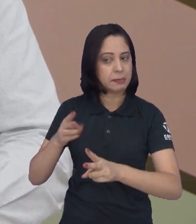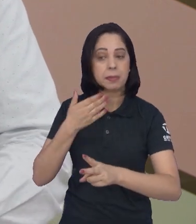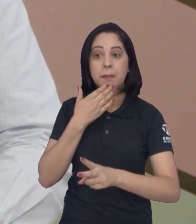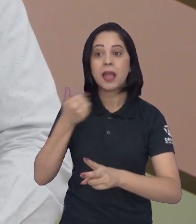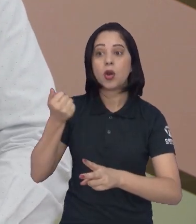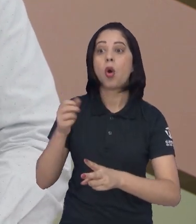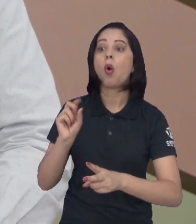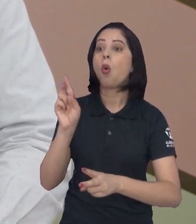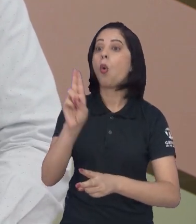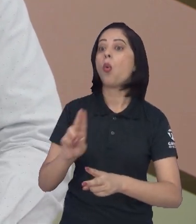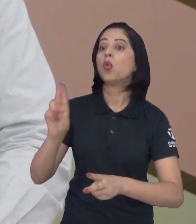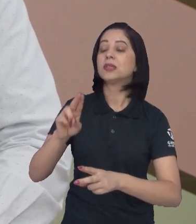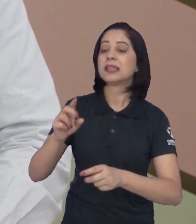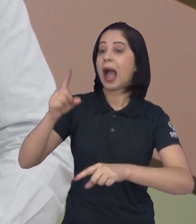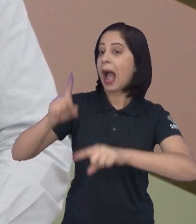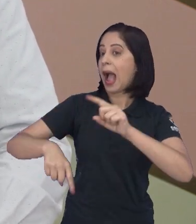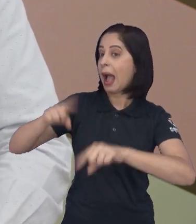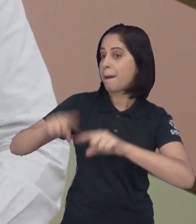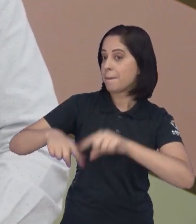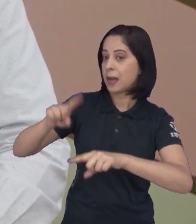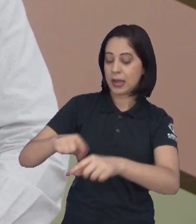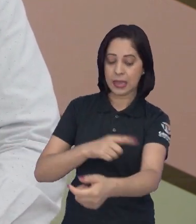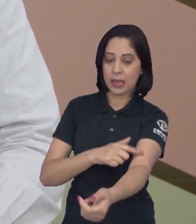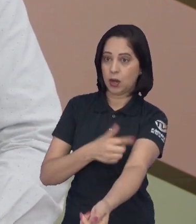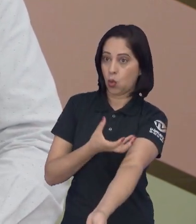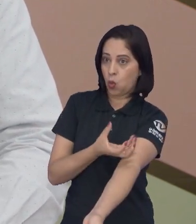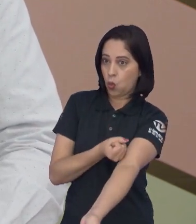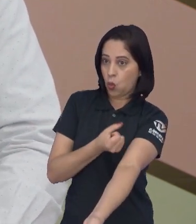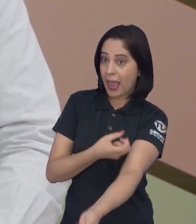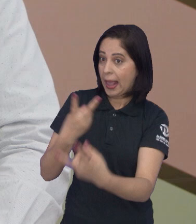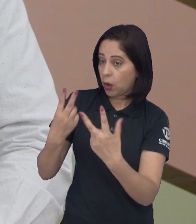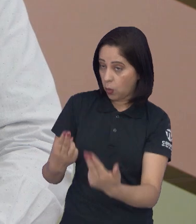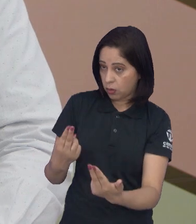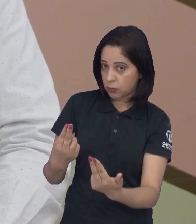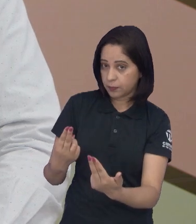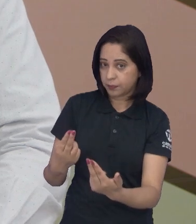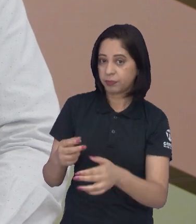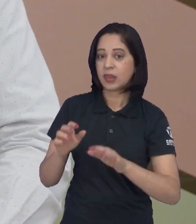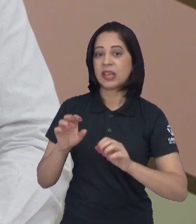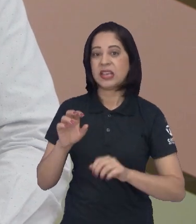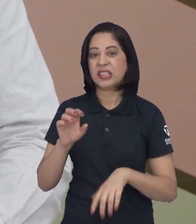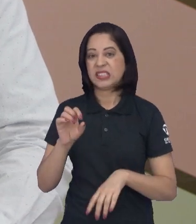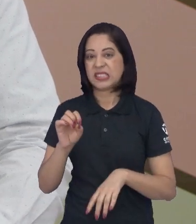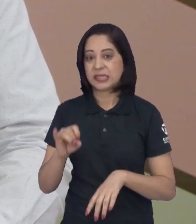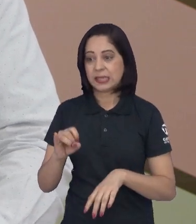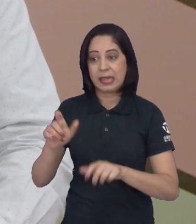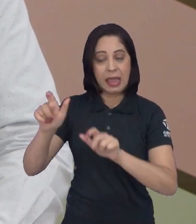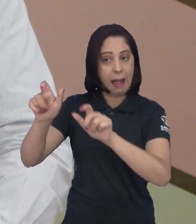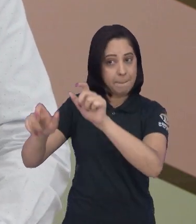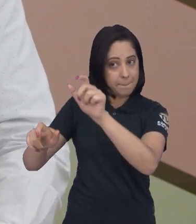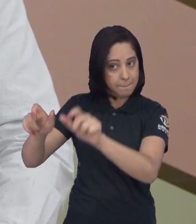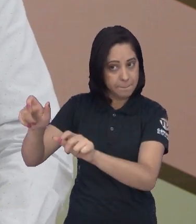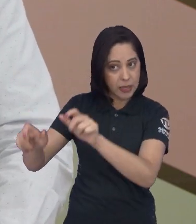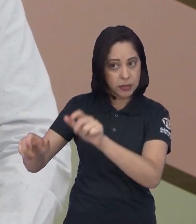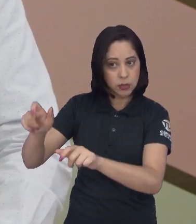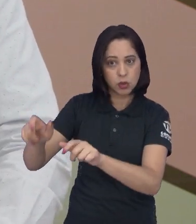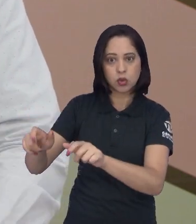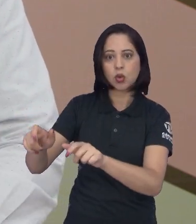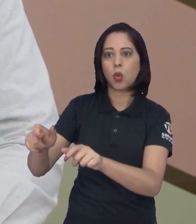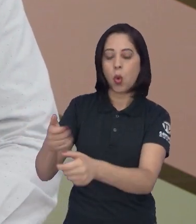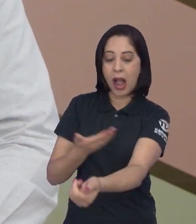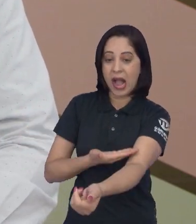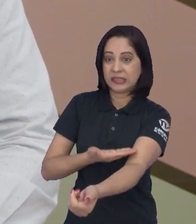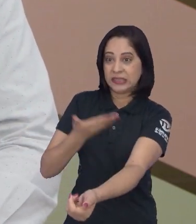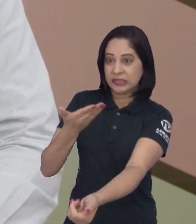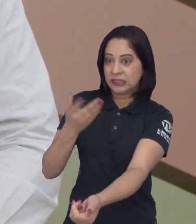discrepâncias de mudança de marca de calibração etc mas para quem tem uma pressão mais difícil de controlar o ideal é